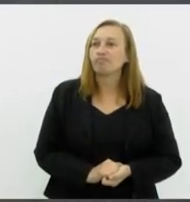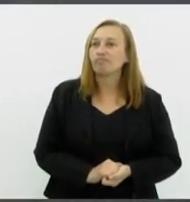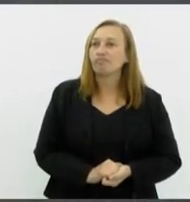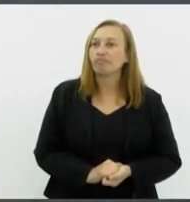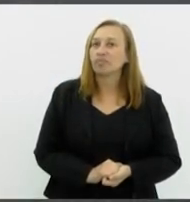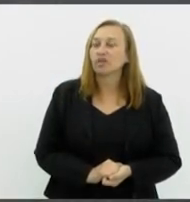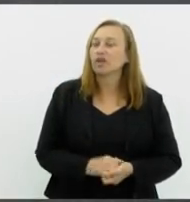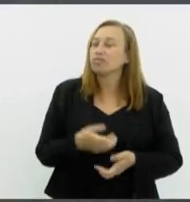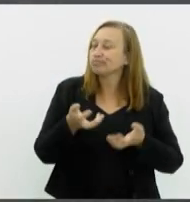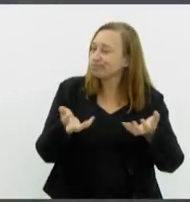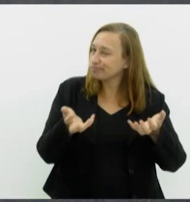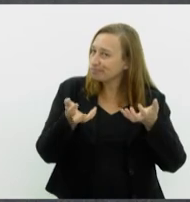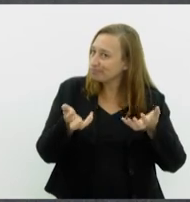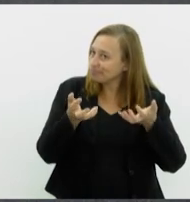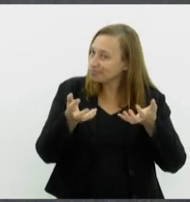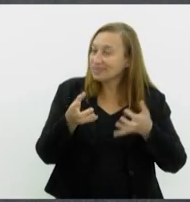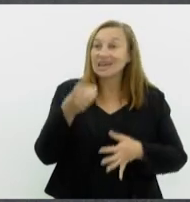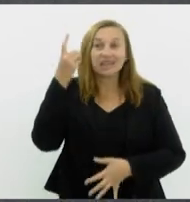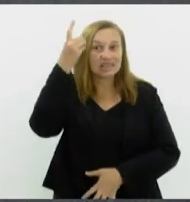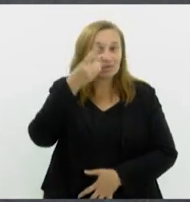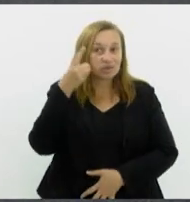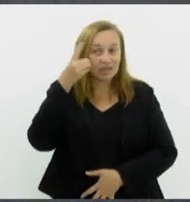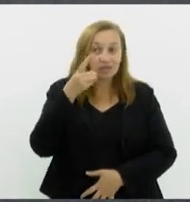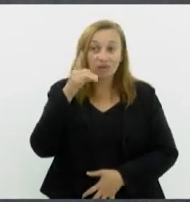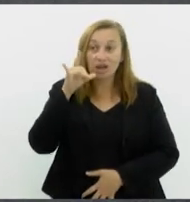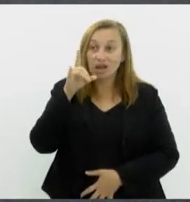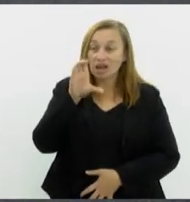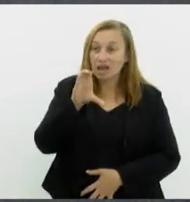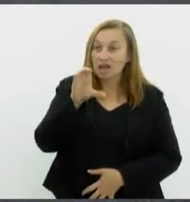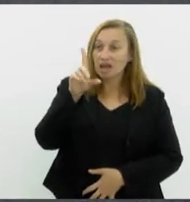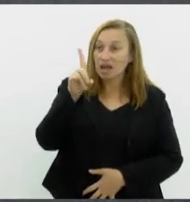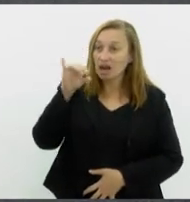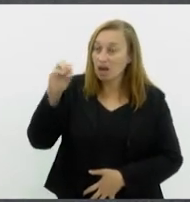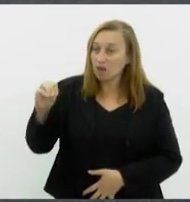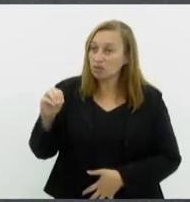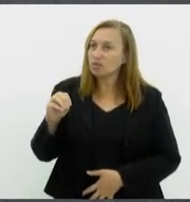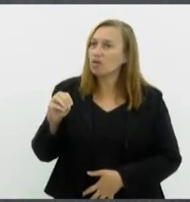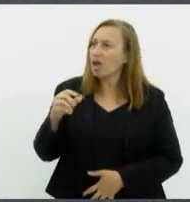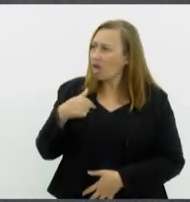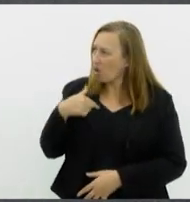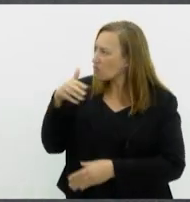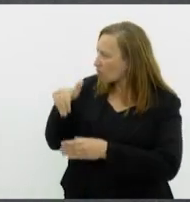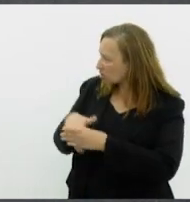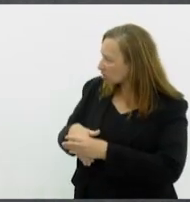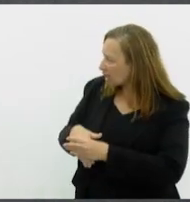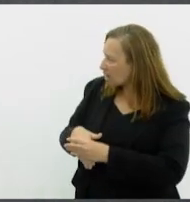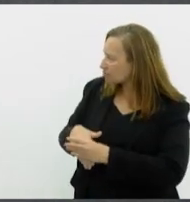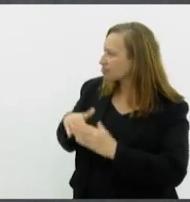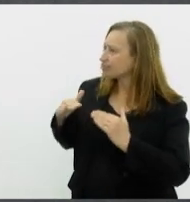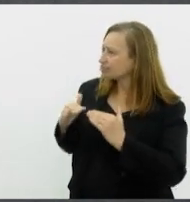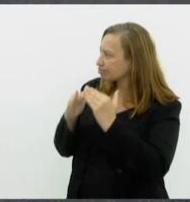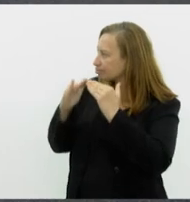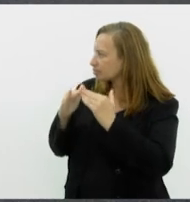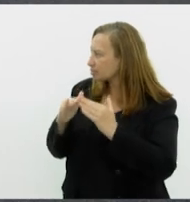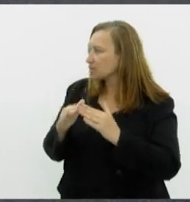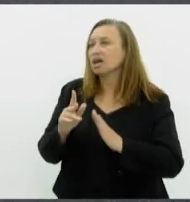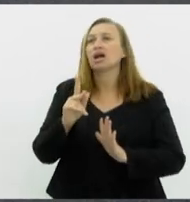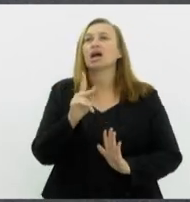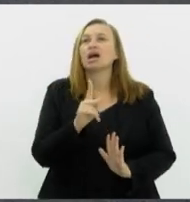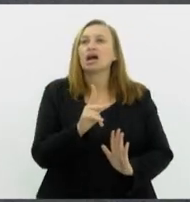Eu queria, deputado Cláudio Caiado, dizer que eu vou votar favoravelmente ao projeto.